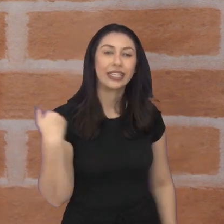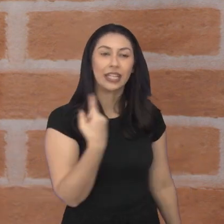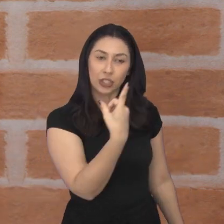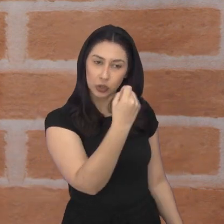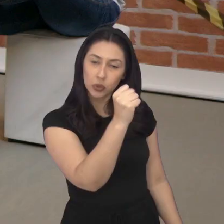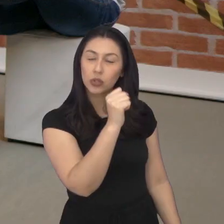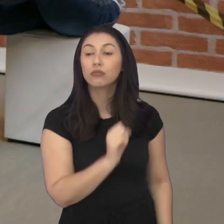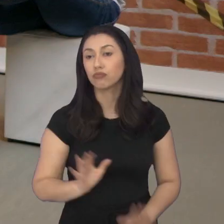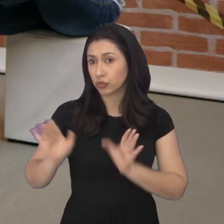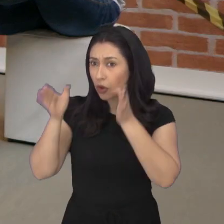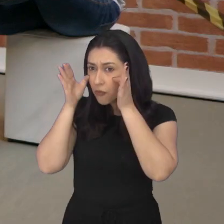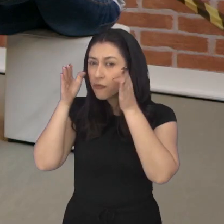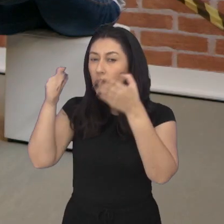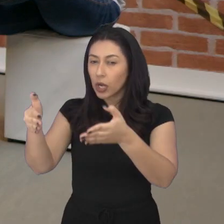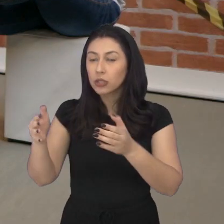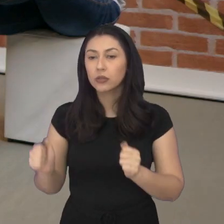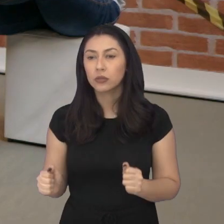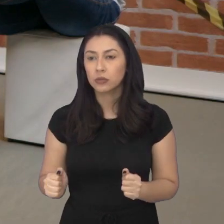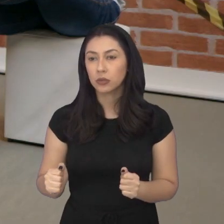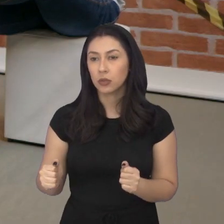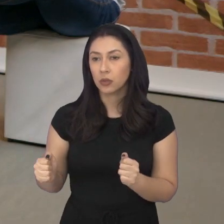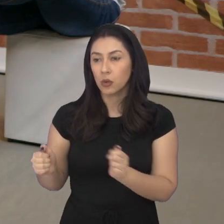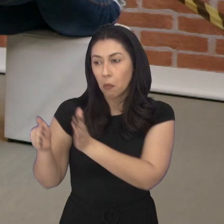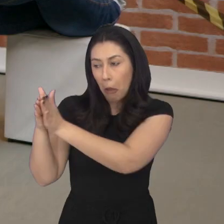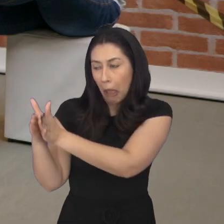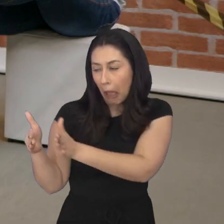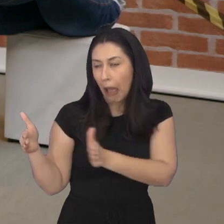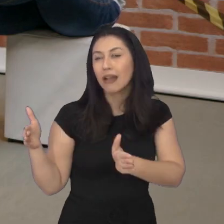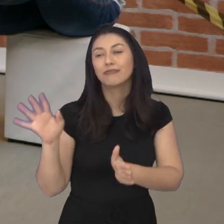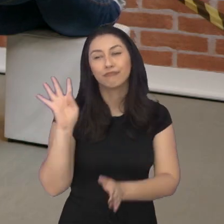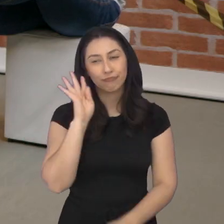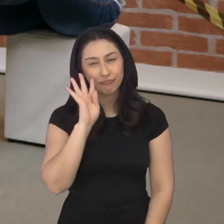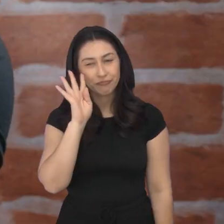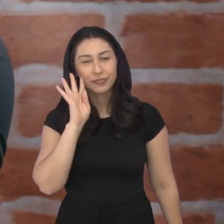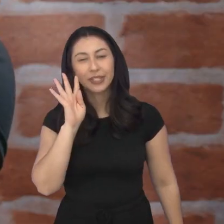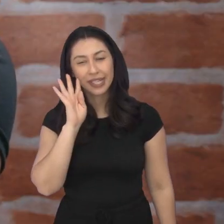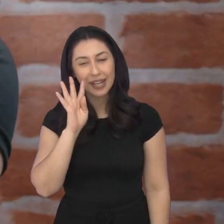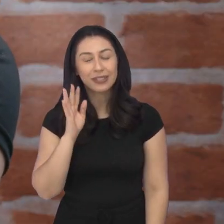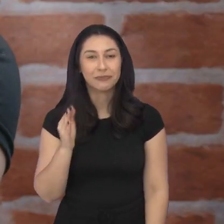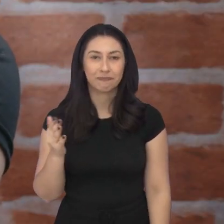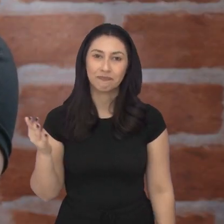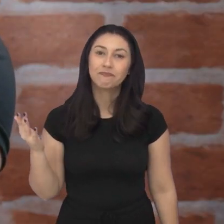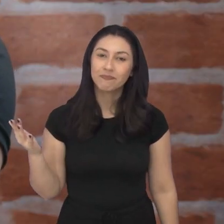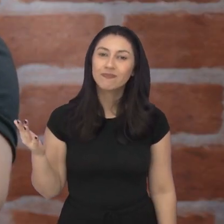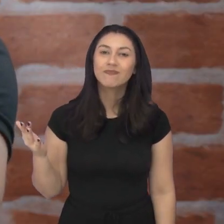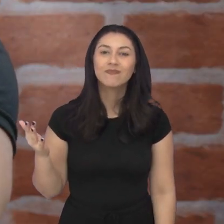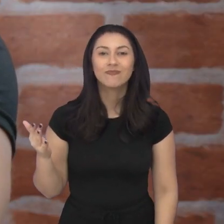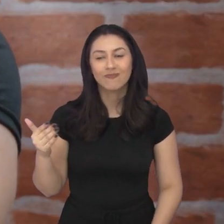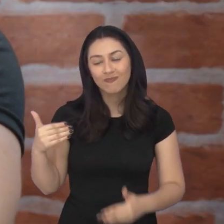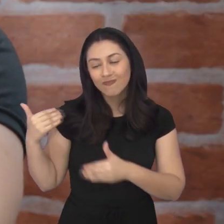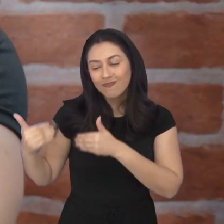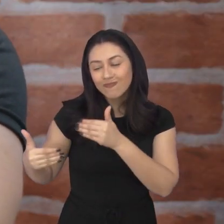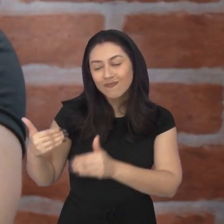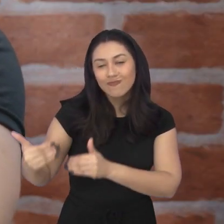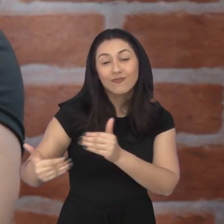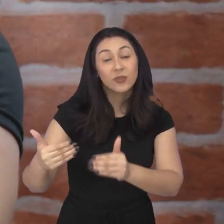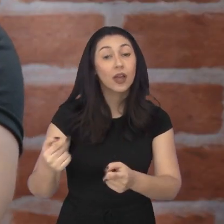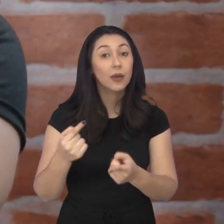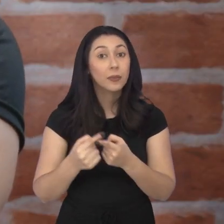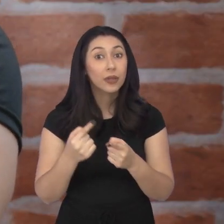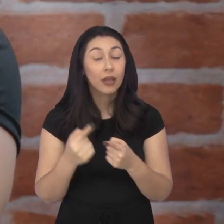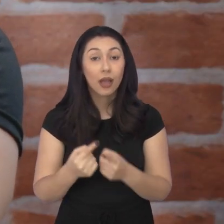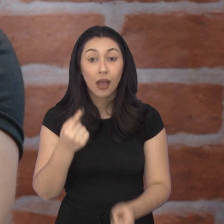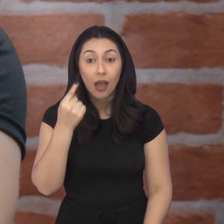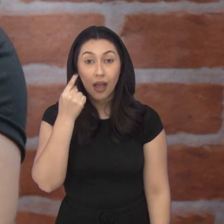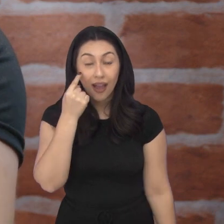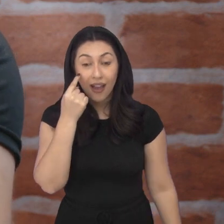anos. Já estava focada, né? Mais ou menos, um caminho super legal, inclusive, que a Fabiola acabou trilhando, né? Porque olha